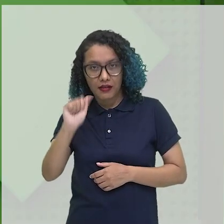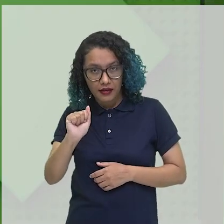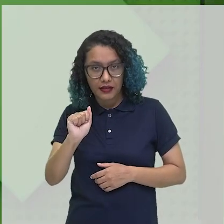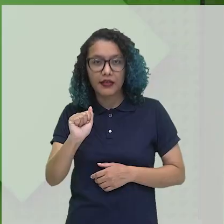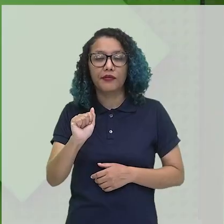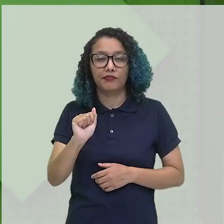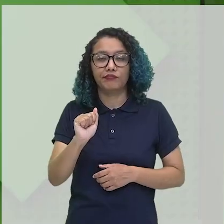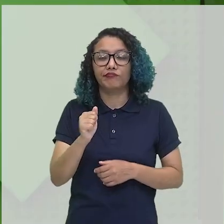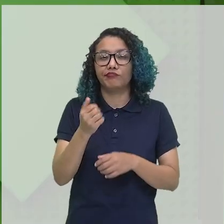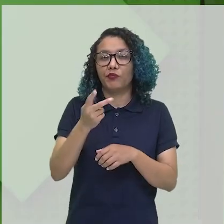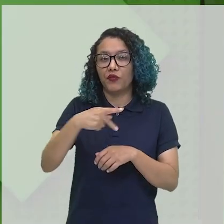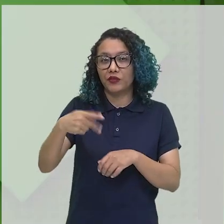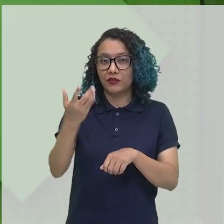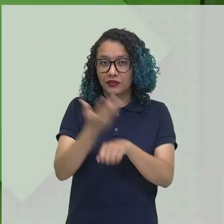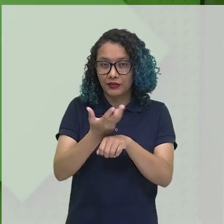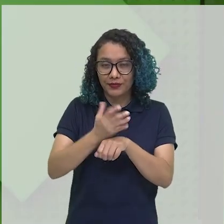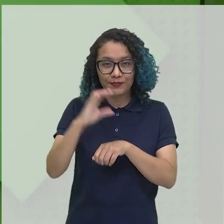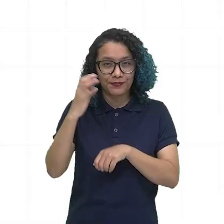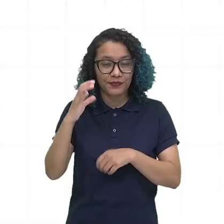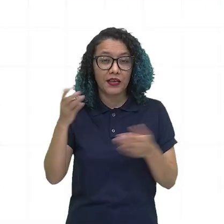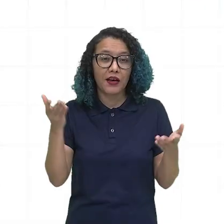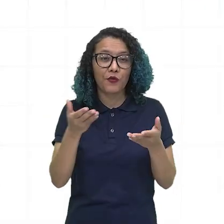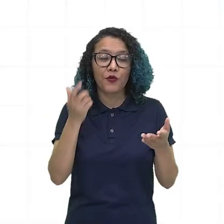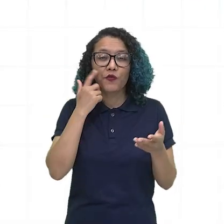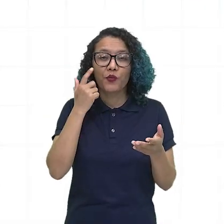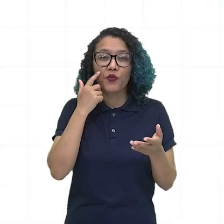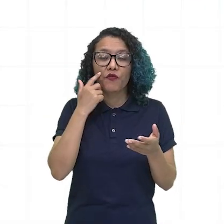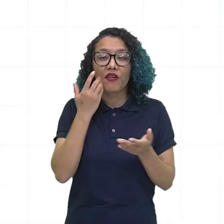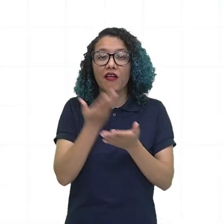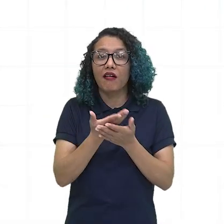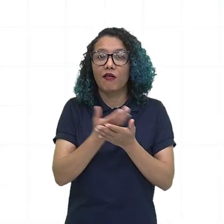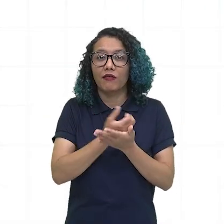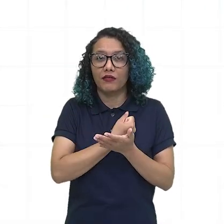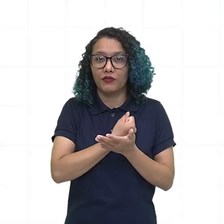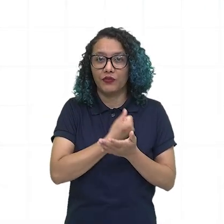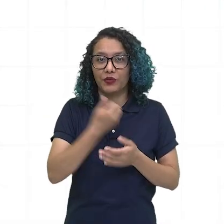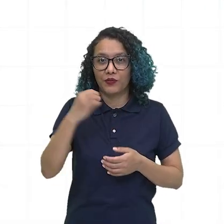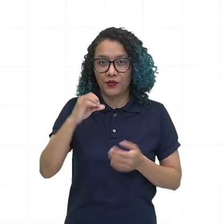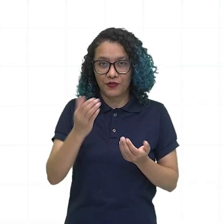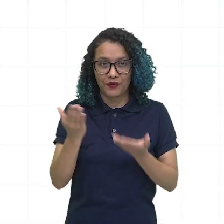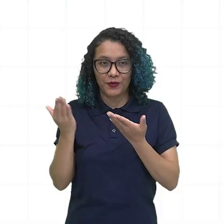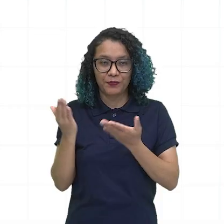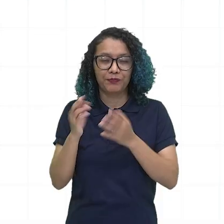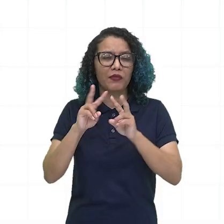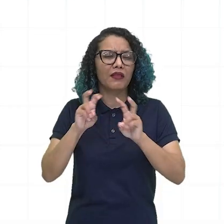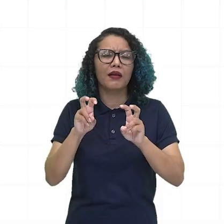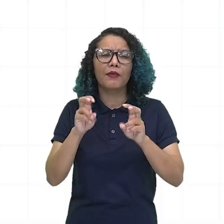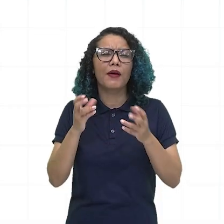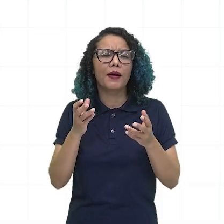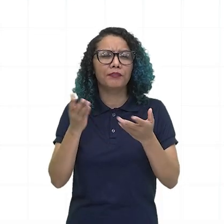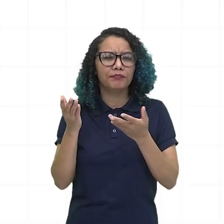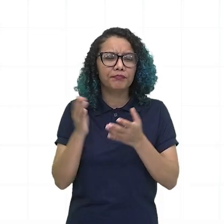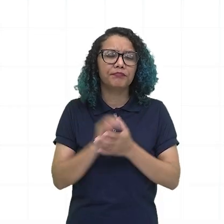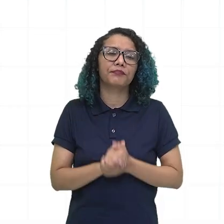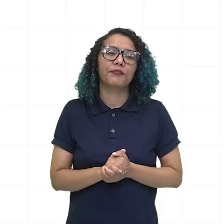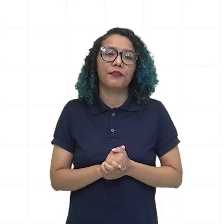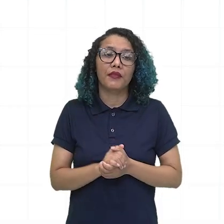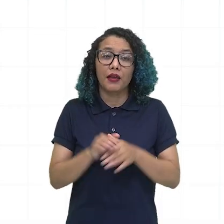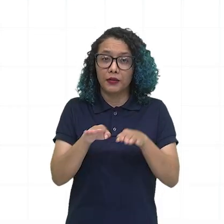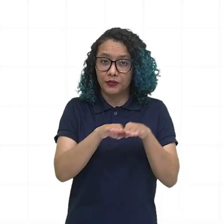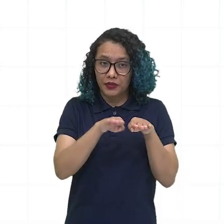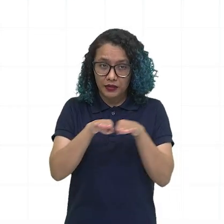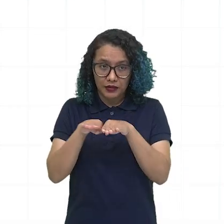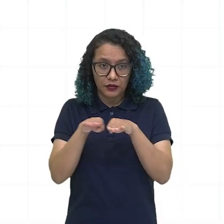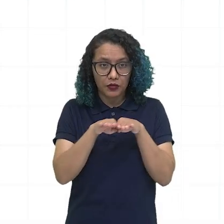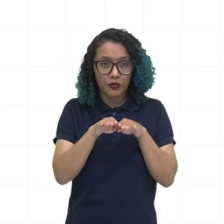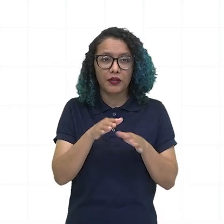sua professora de Ciências, e vamos para a nossa aula de número 9, com objeto de conhecimento,